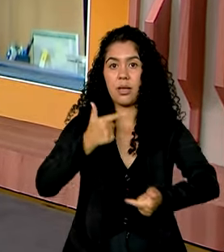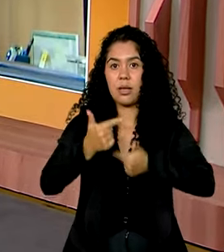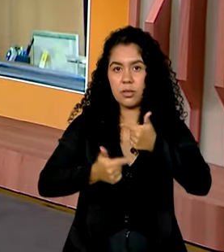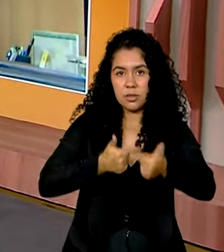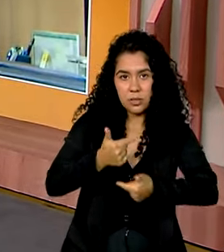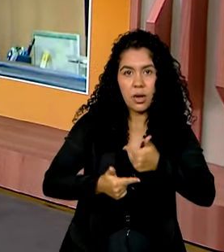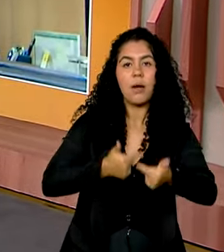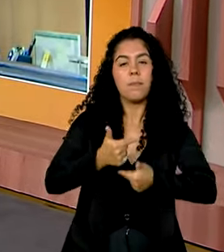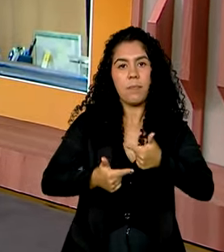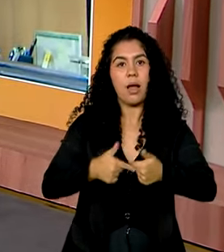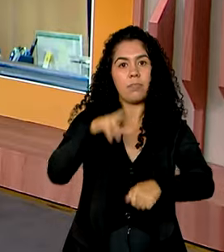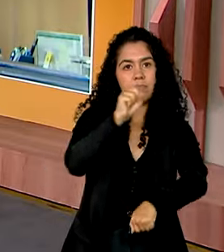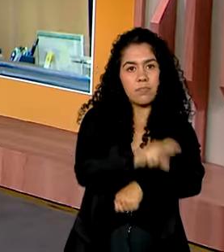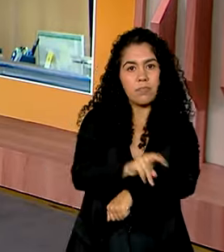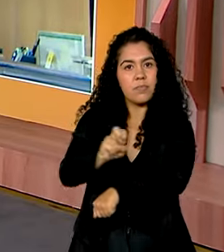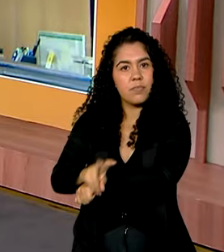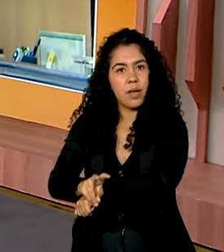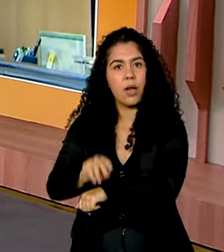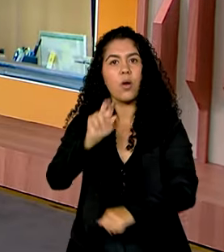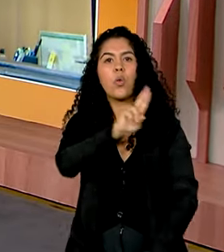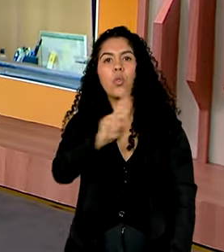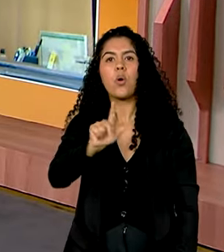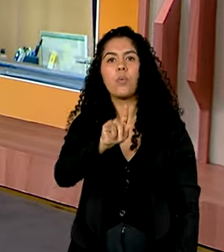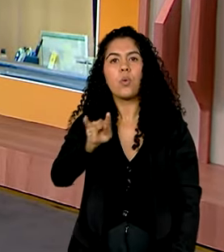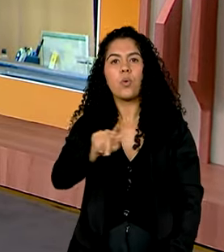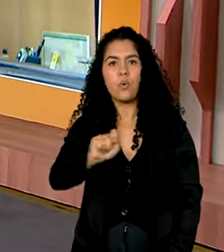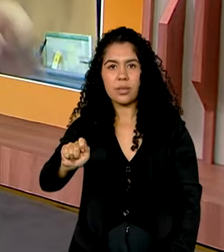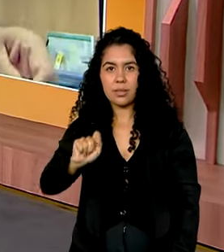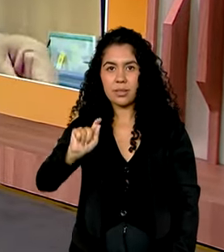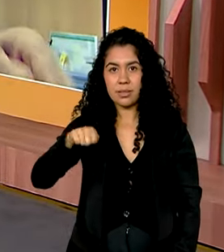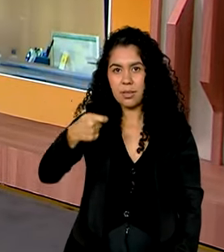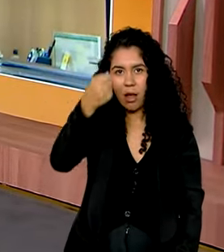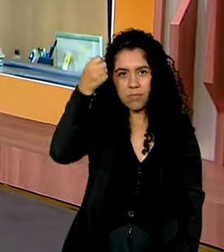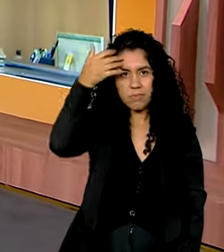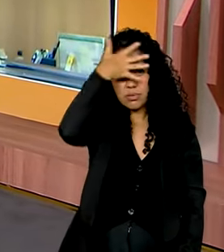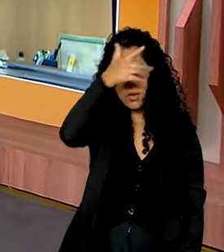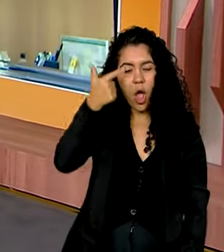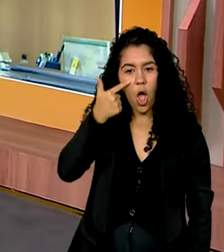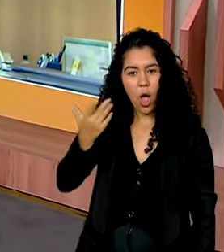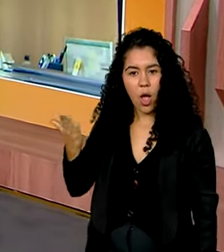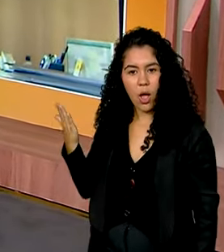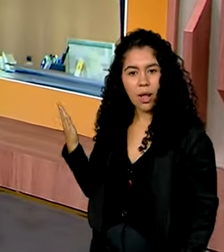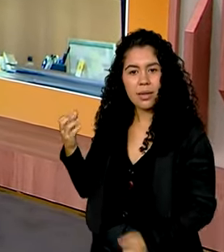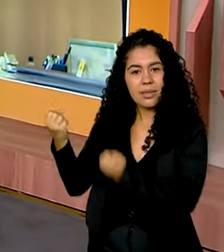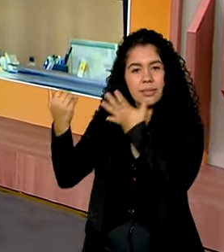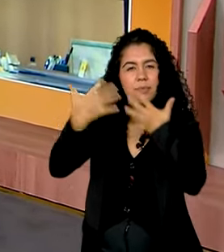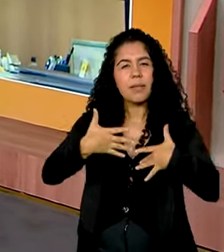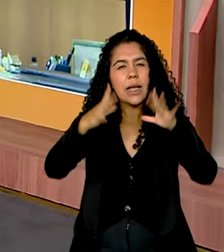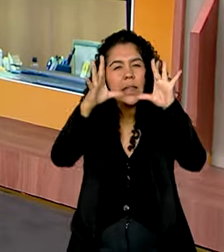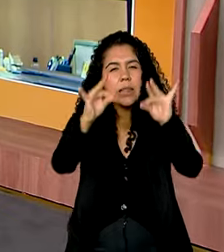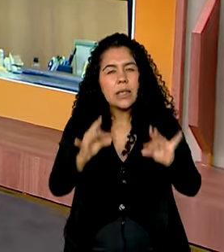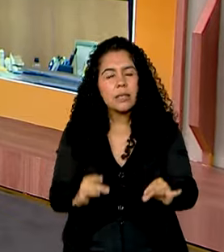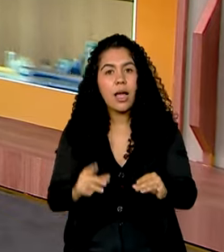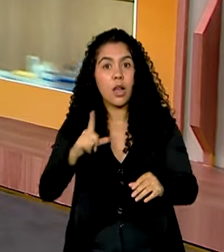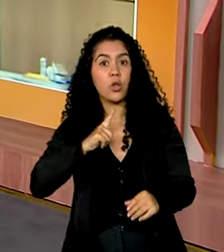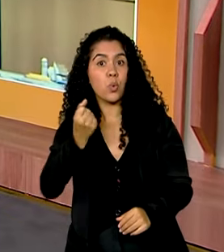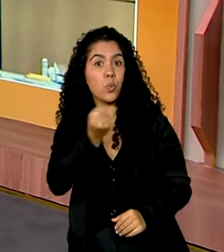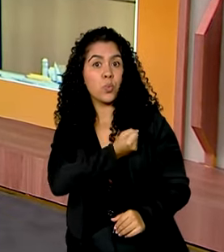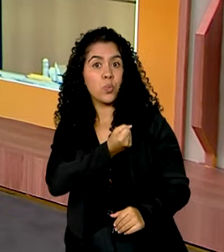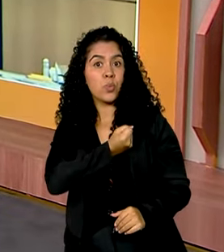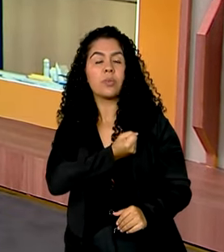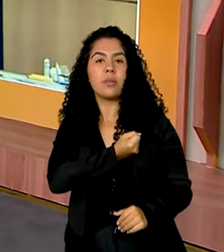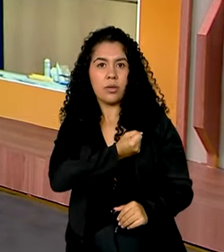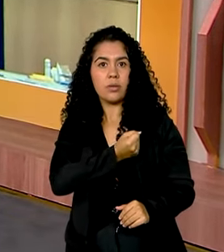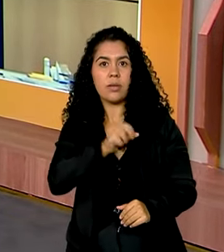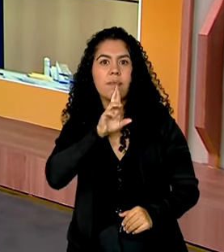Ele comenta os resultados positivos que acabamos de ver agora na reportagem e que mostrou também esses números que estão melhorando no Brasil. E